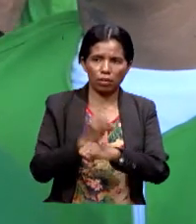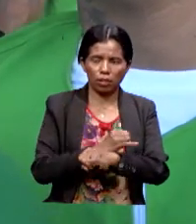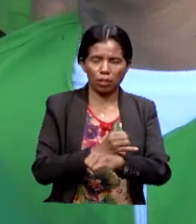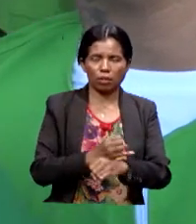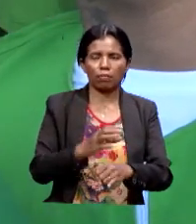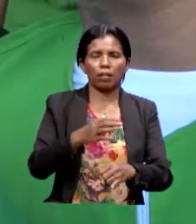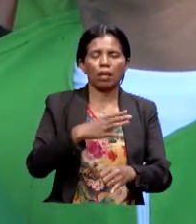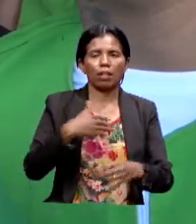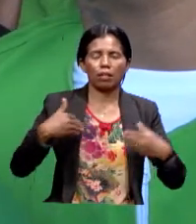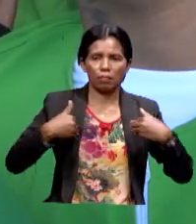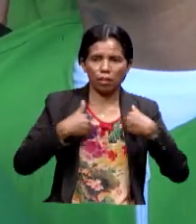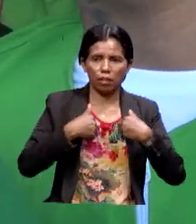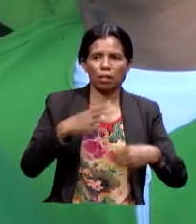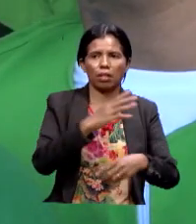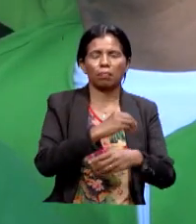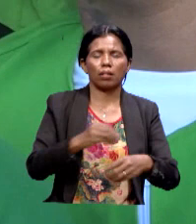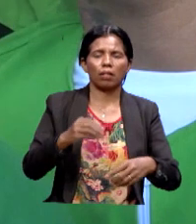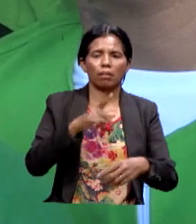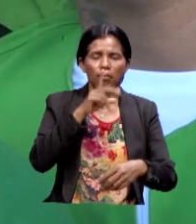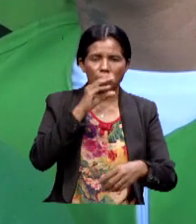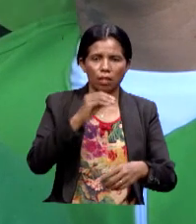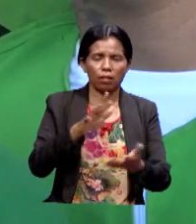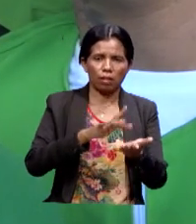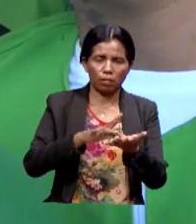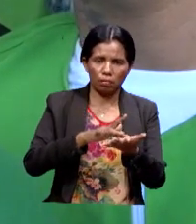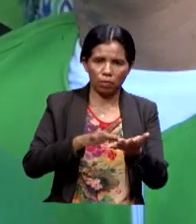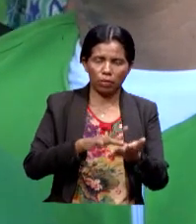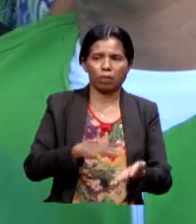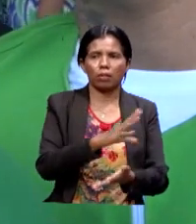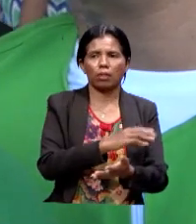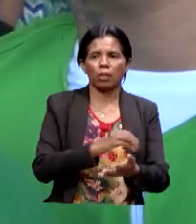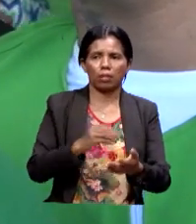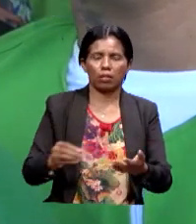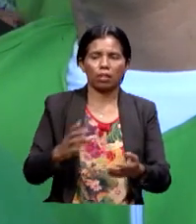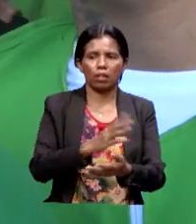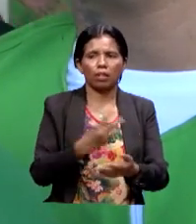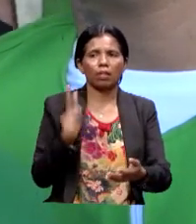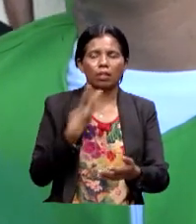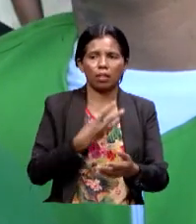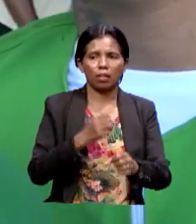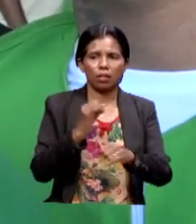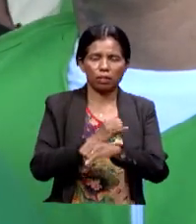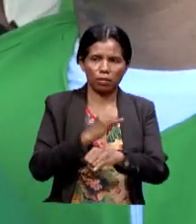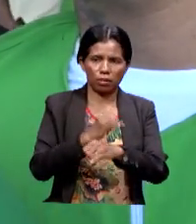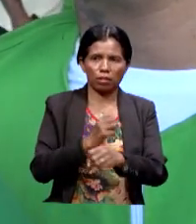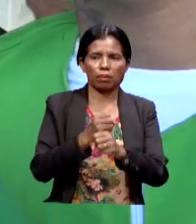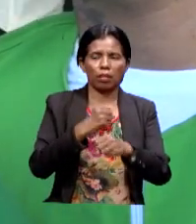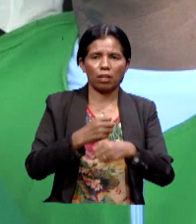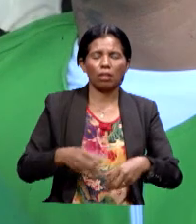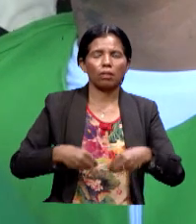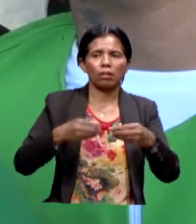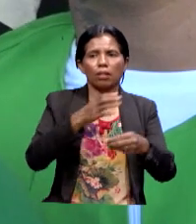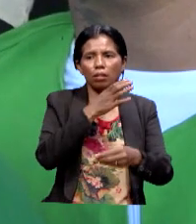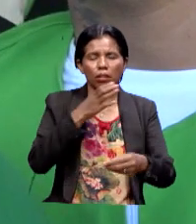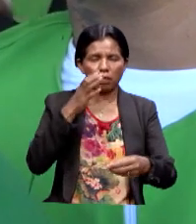sira, fini ba manu, fini ba carau, ai moruk, ai dubu sira, tecnologia sira, indústria mak tem que produz ba agricultor sira.